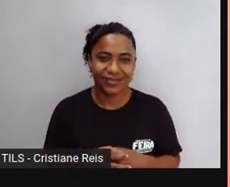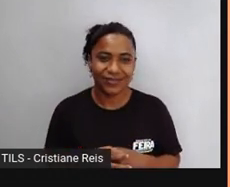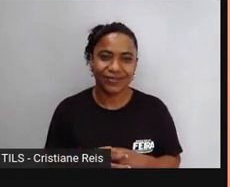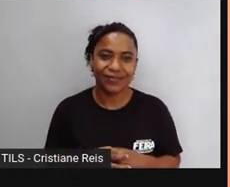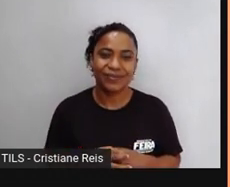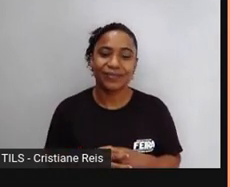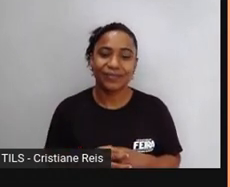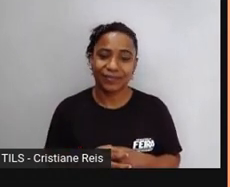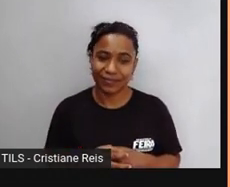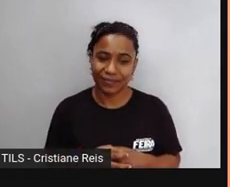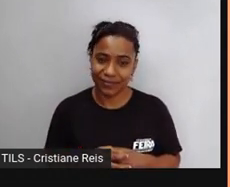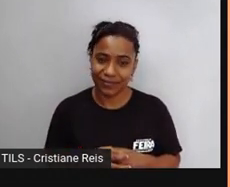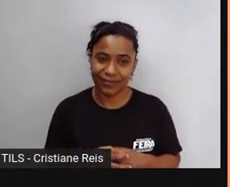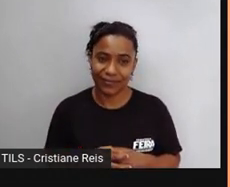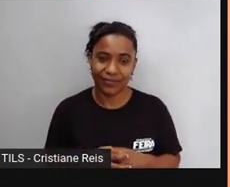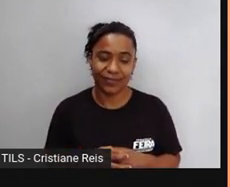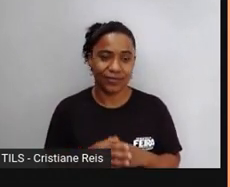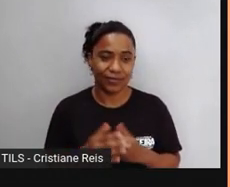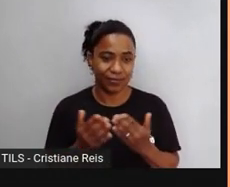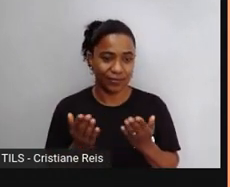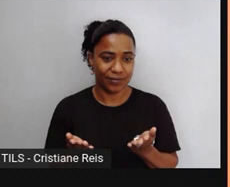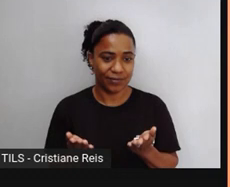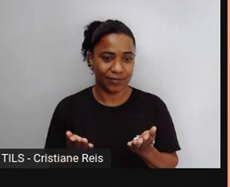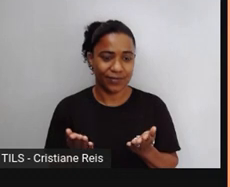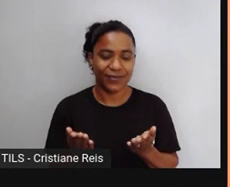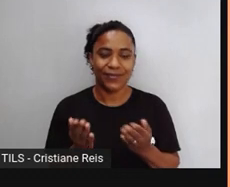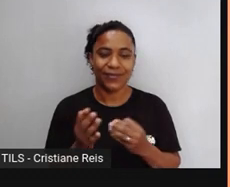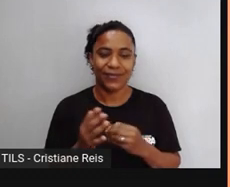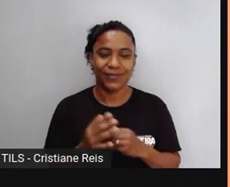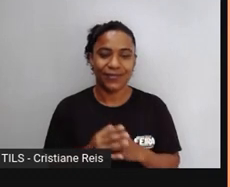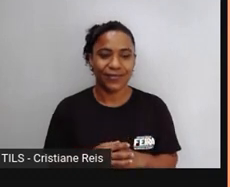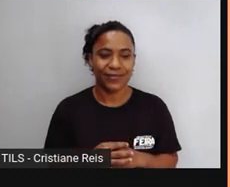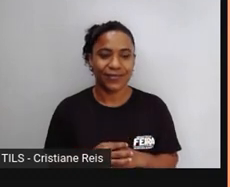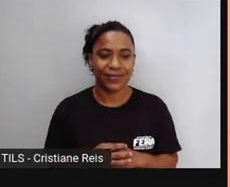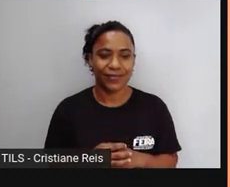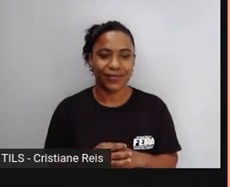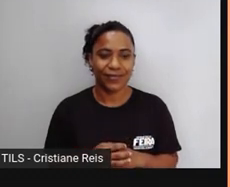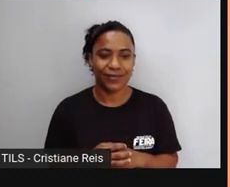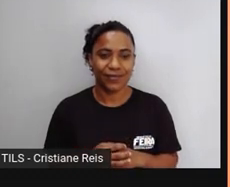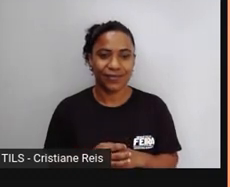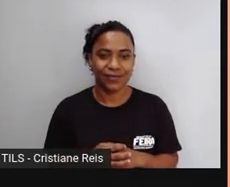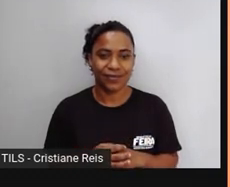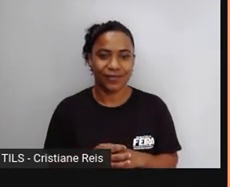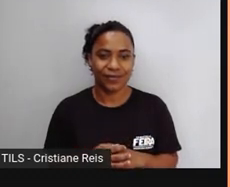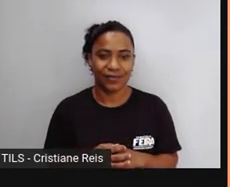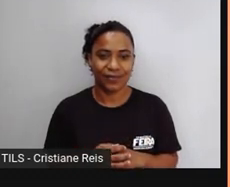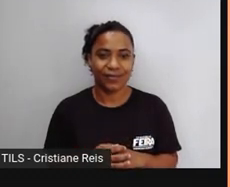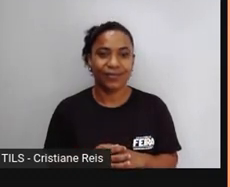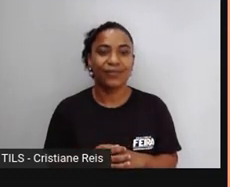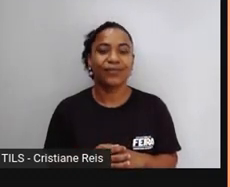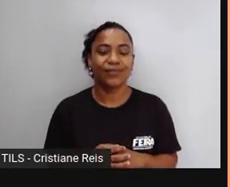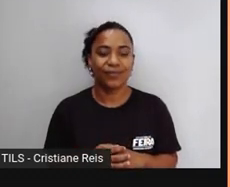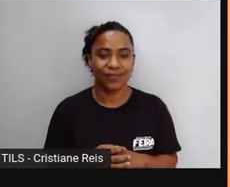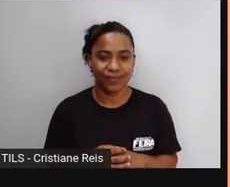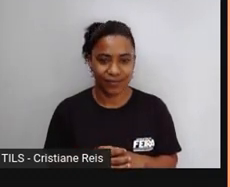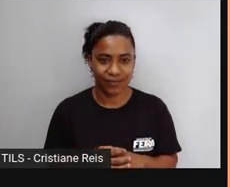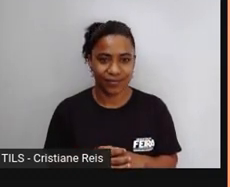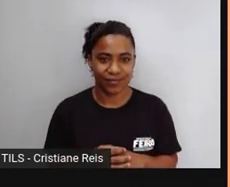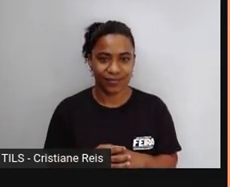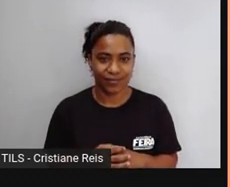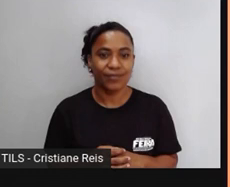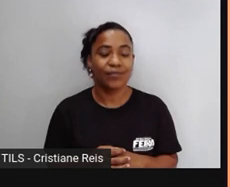apartment is an American term for a home where you live.